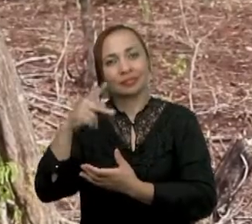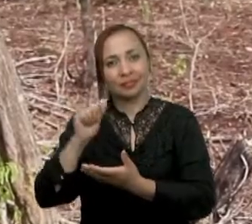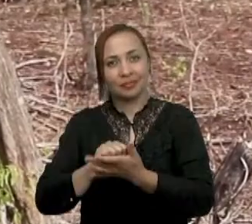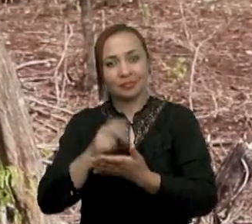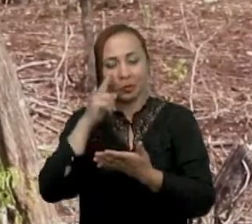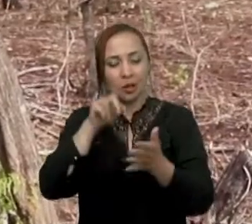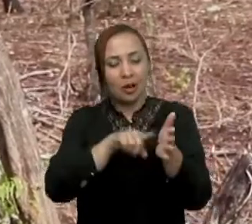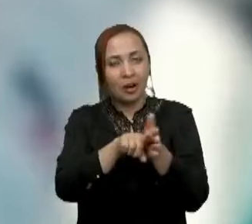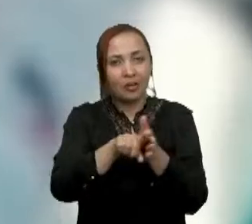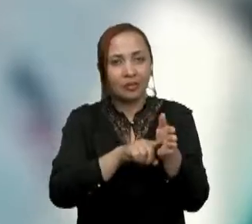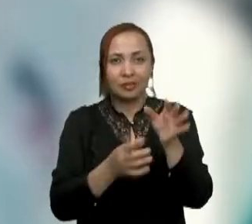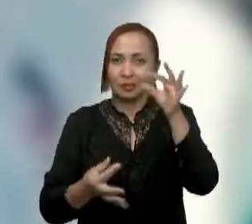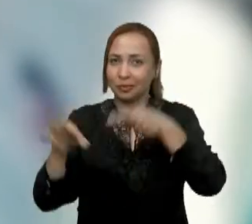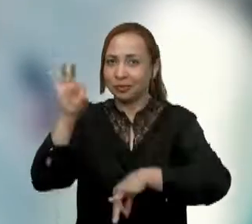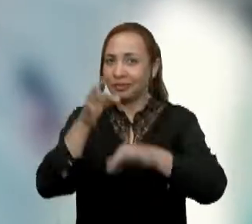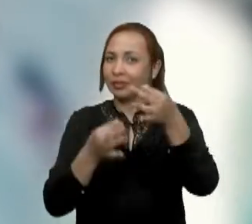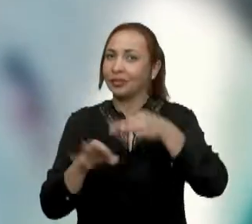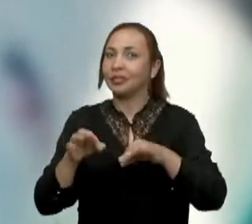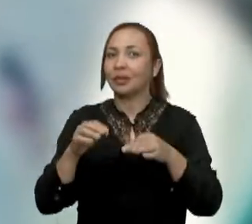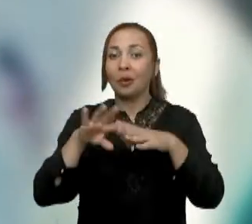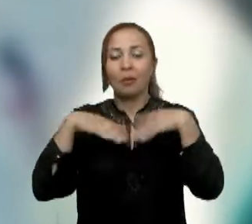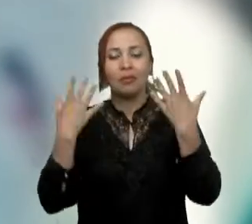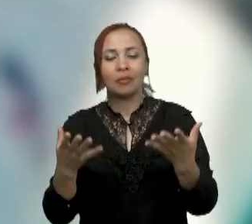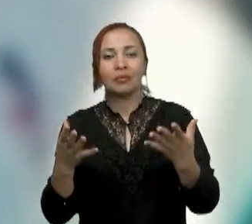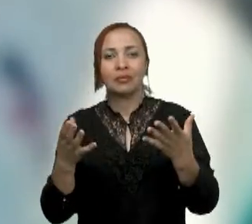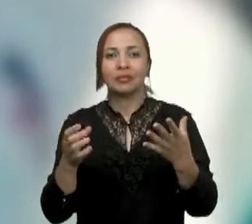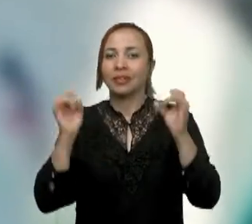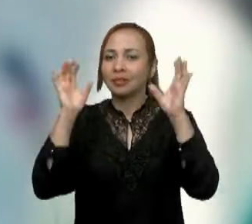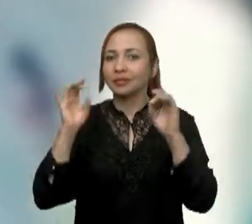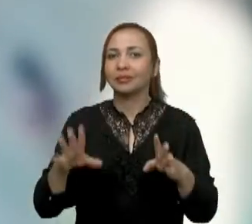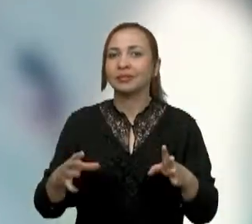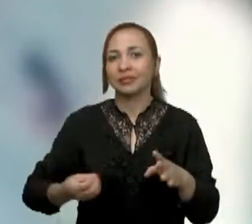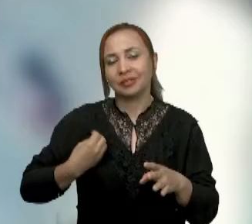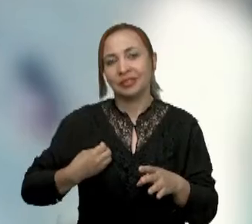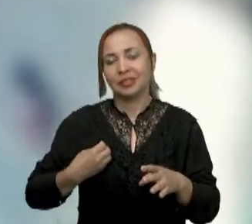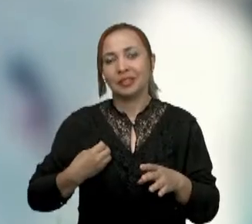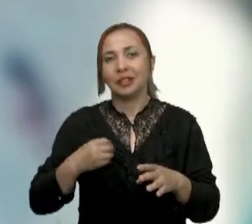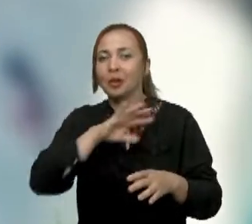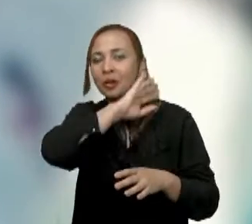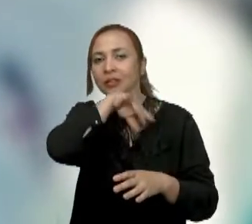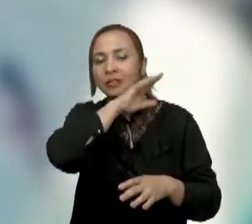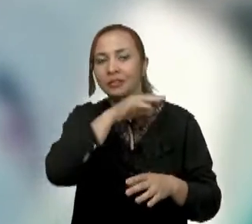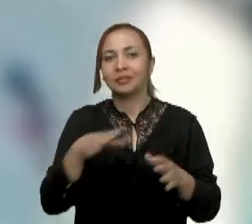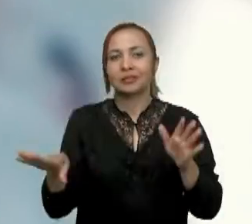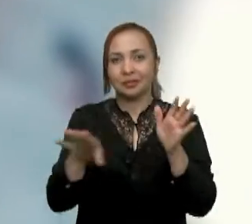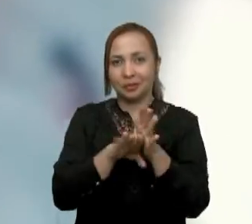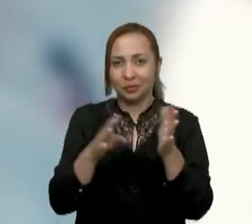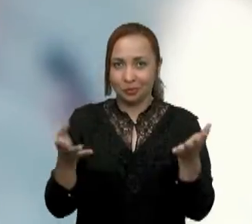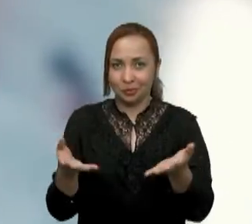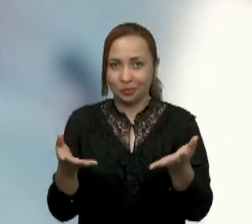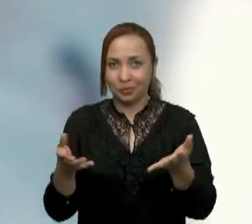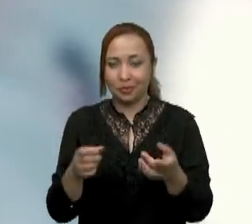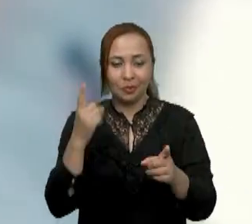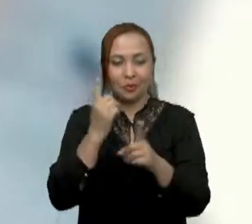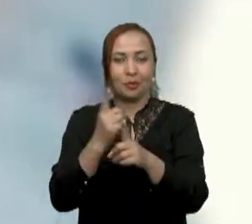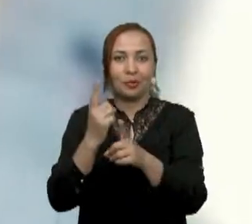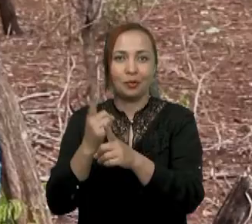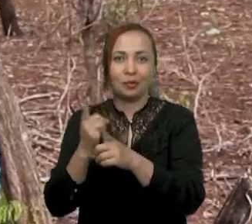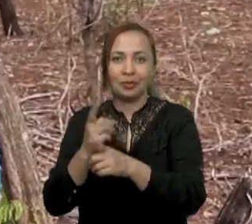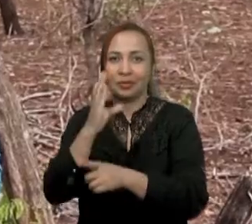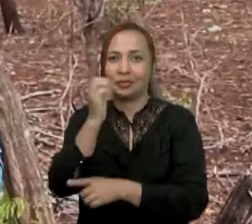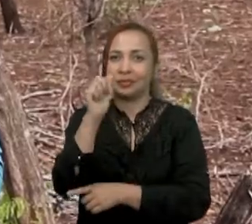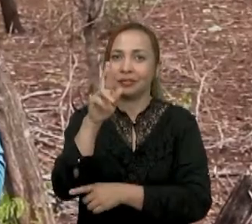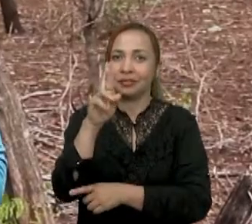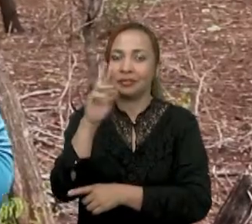depois serem analisados em laboratório para saber quais as espécies de carrapatos que estão cometendo Esses animais até o momento foram